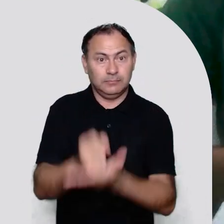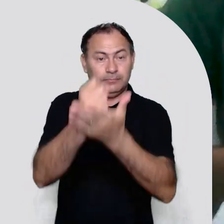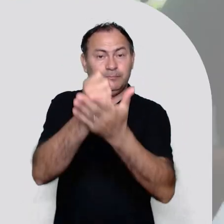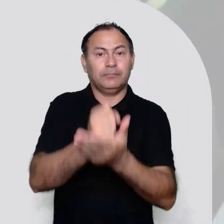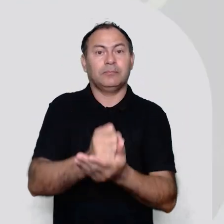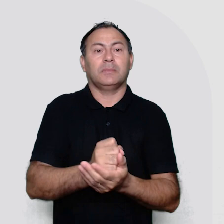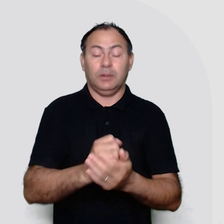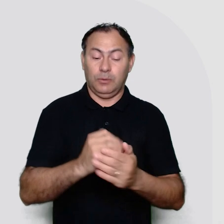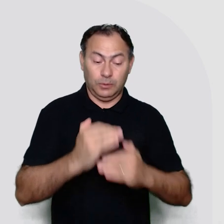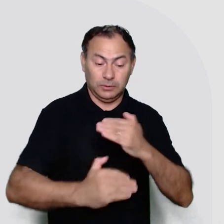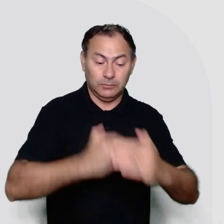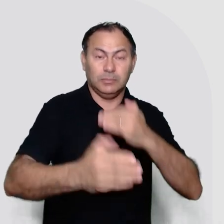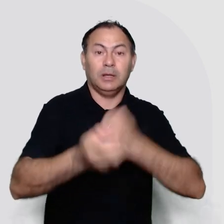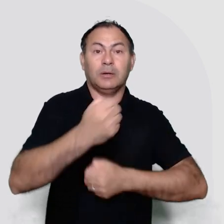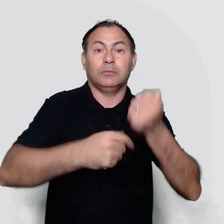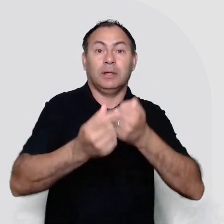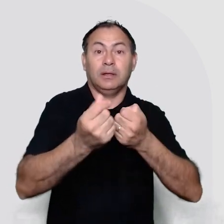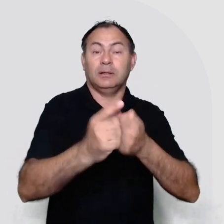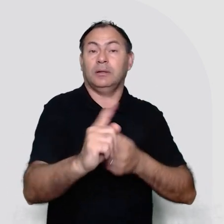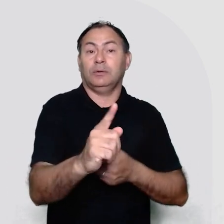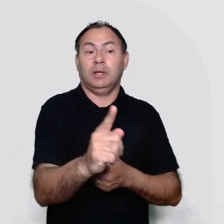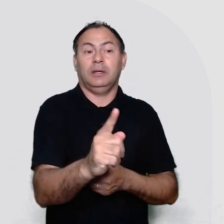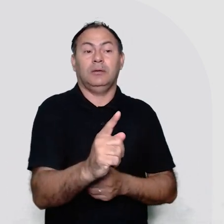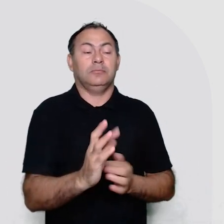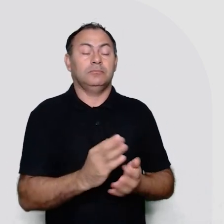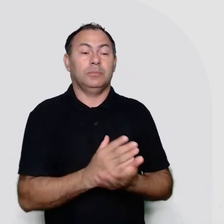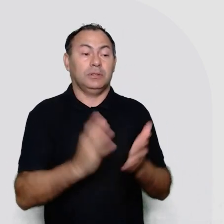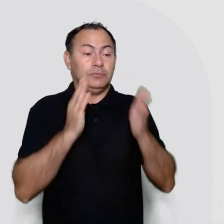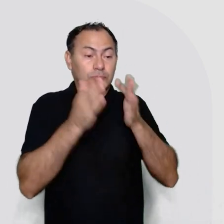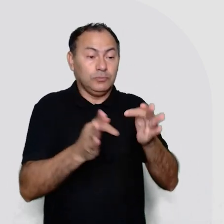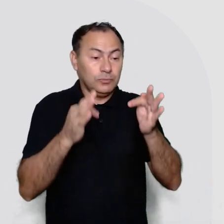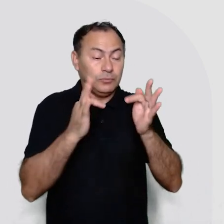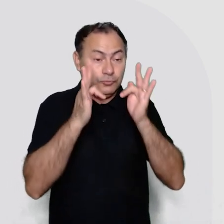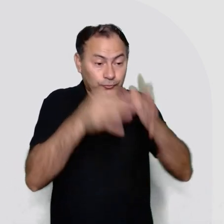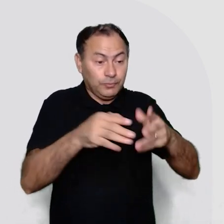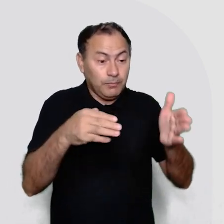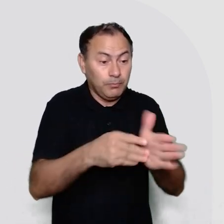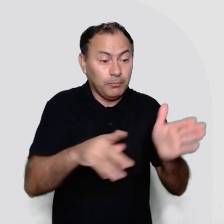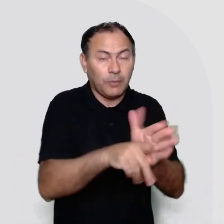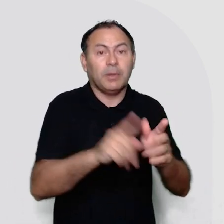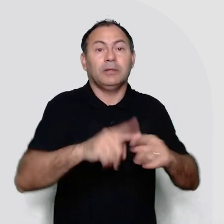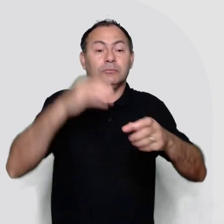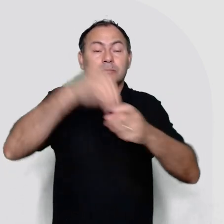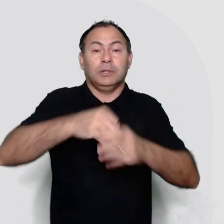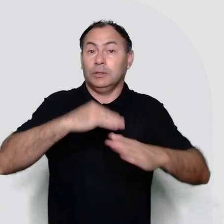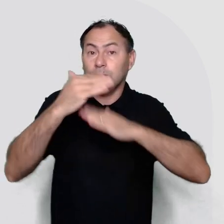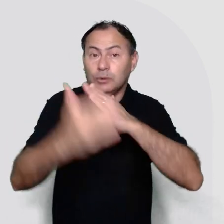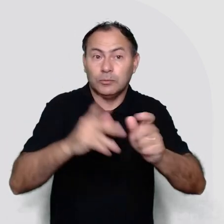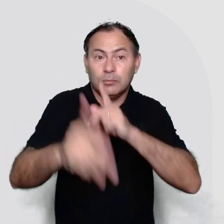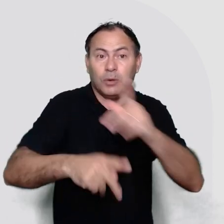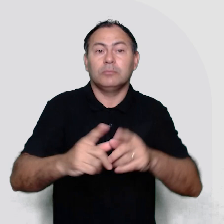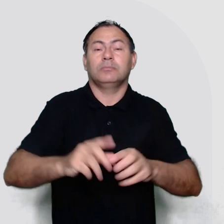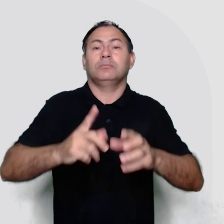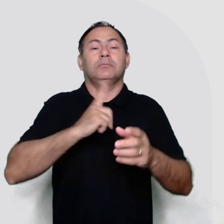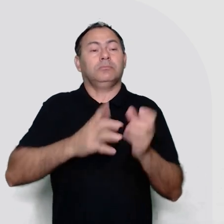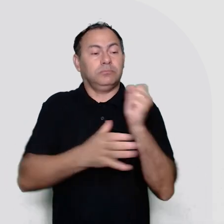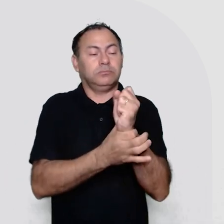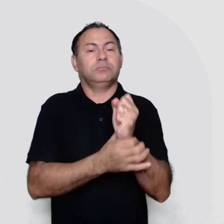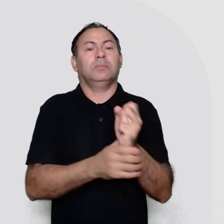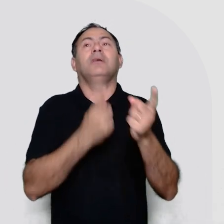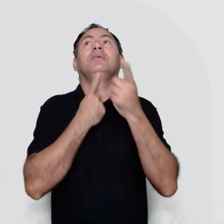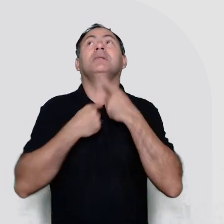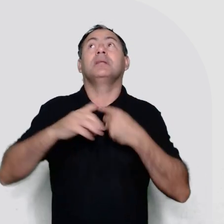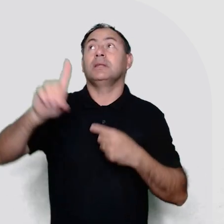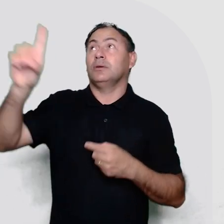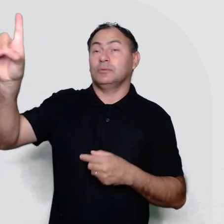resgate. O desenvolvimento econômico e financeiro não existe como um fim em si mesmo, como eu já falei, mas como um meio para toda a humanidade viver segundo a vontade